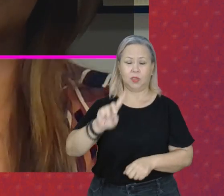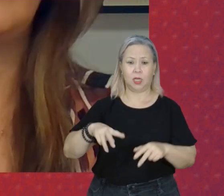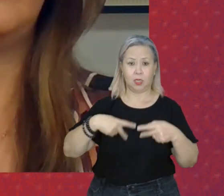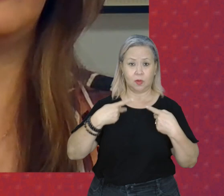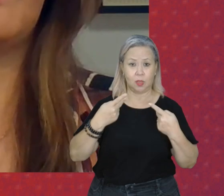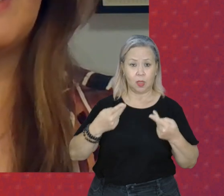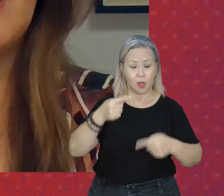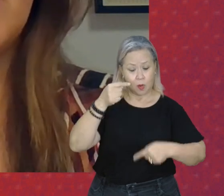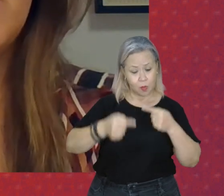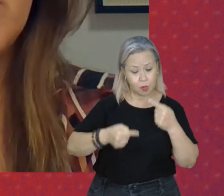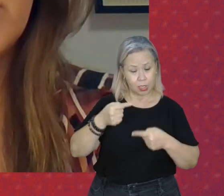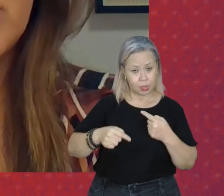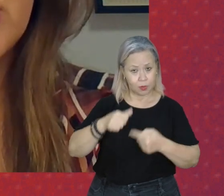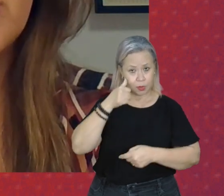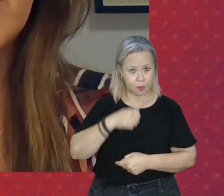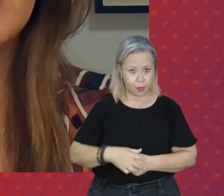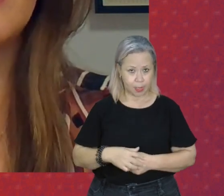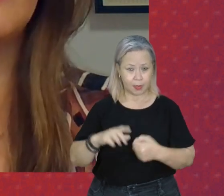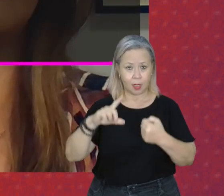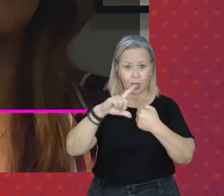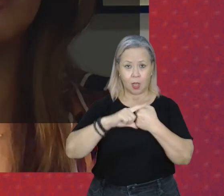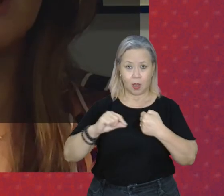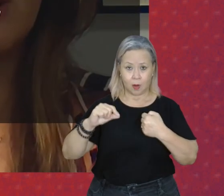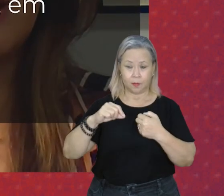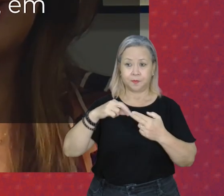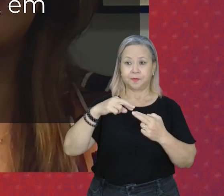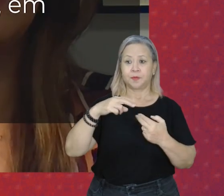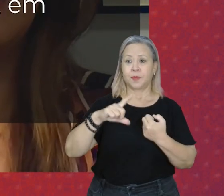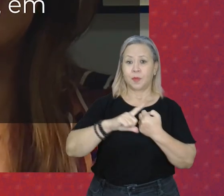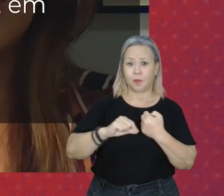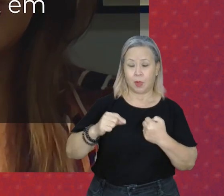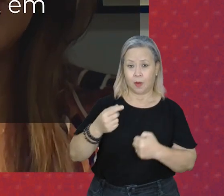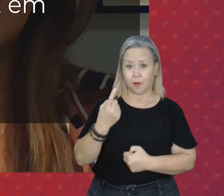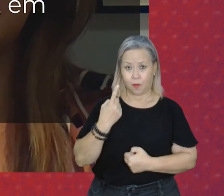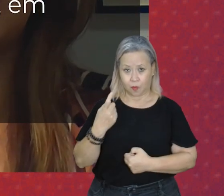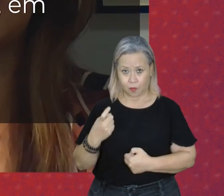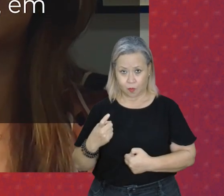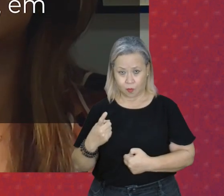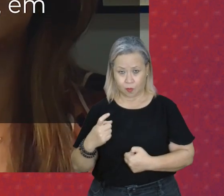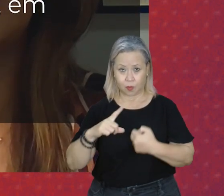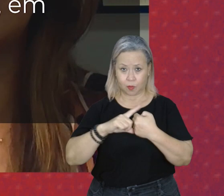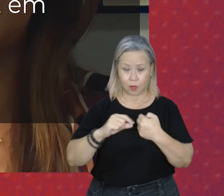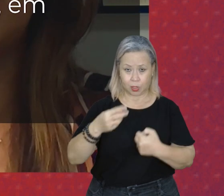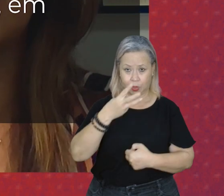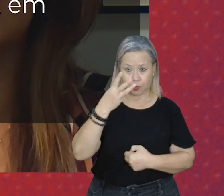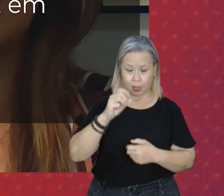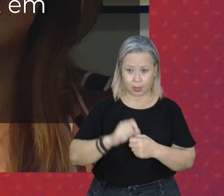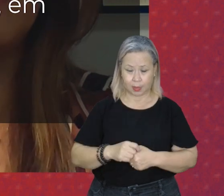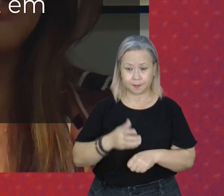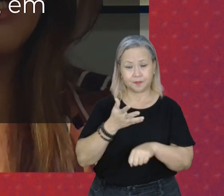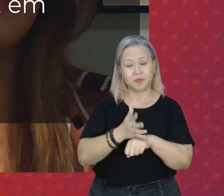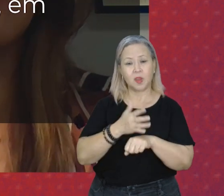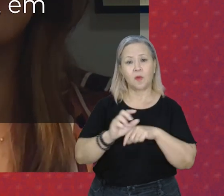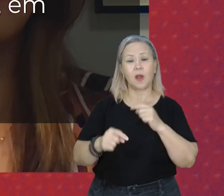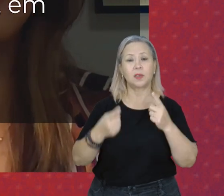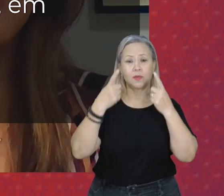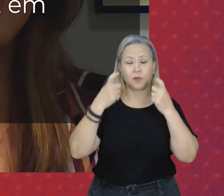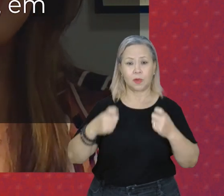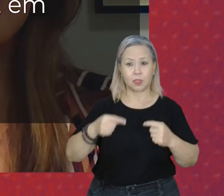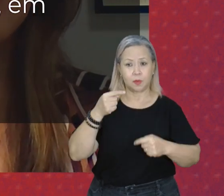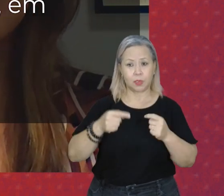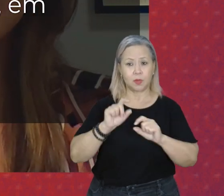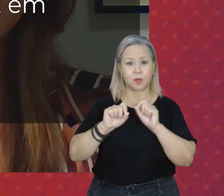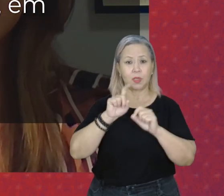mulher. E aí, no parágrafo único do artigo 3º, diz a lei: constitui igualmente atos de violência política contra a mulher